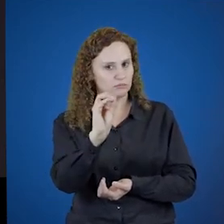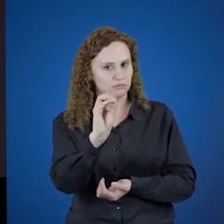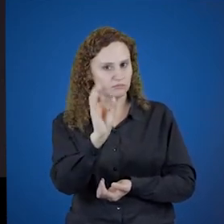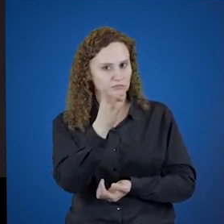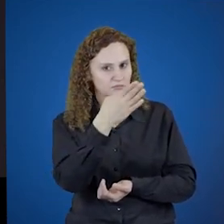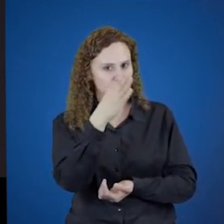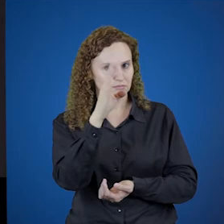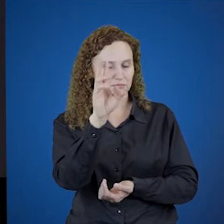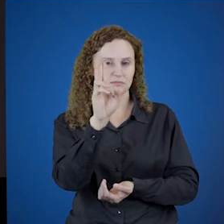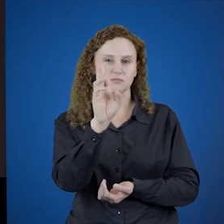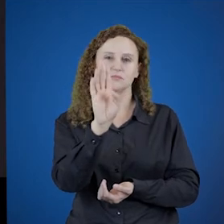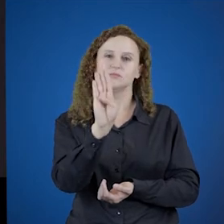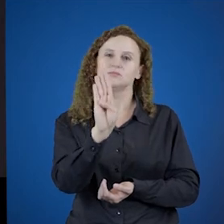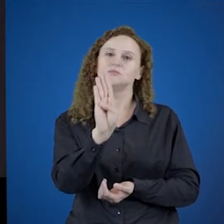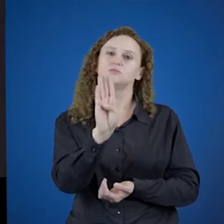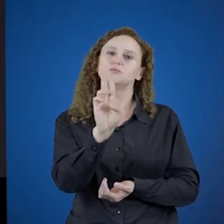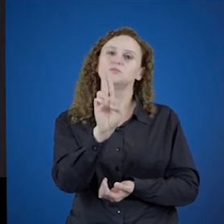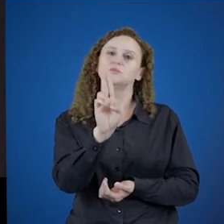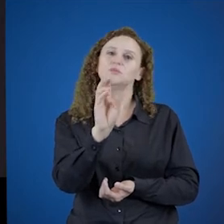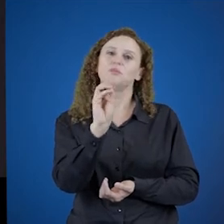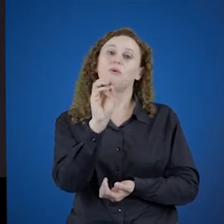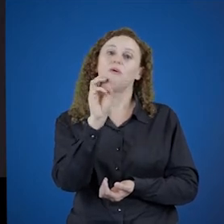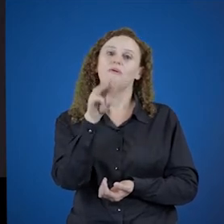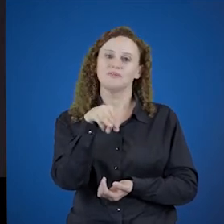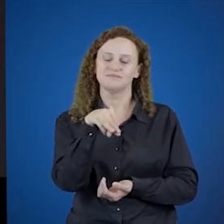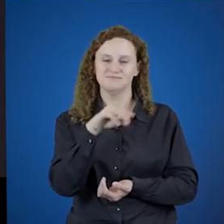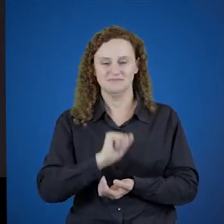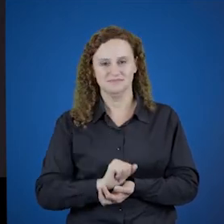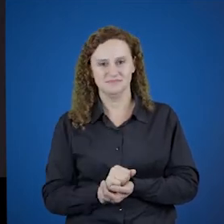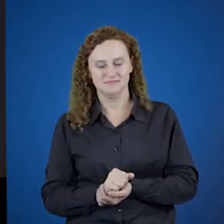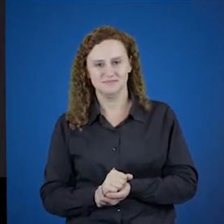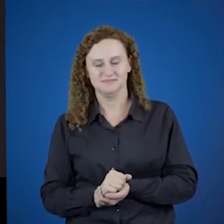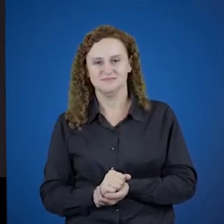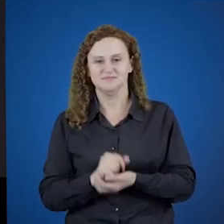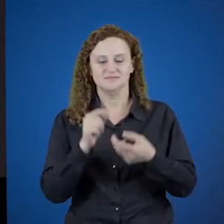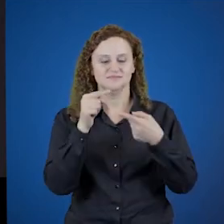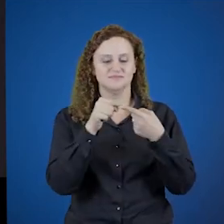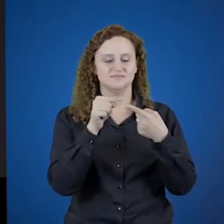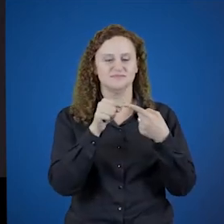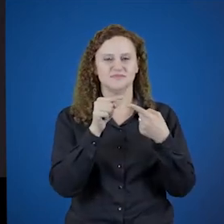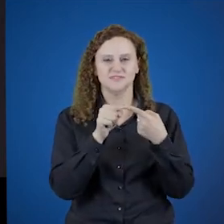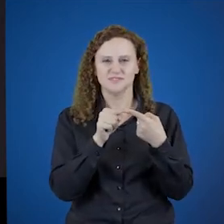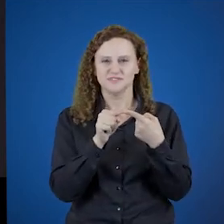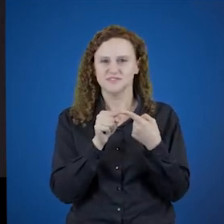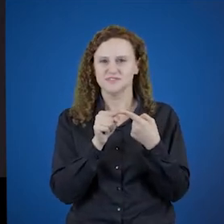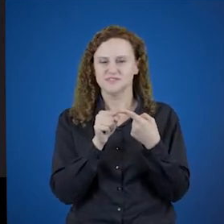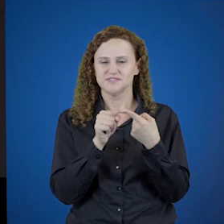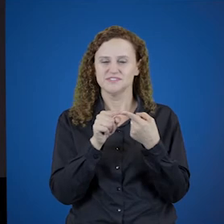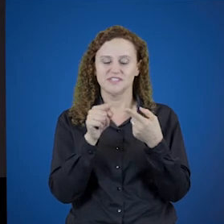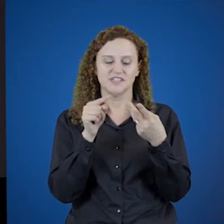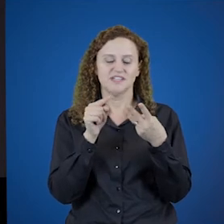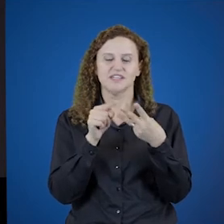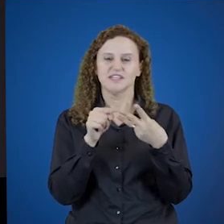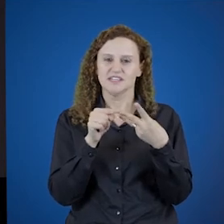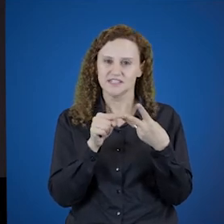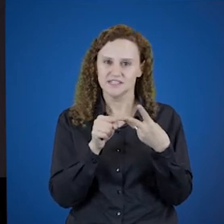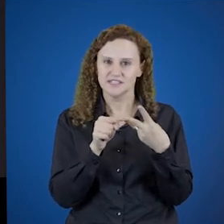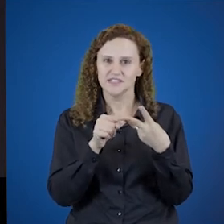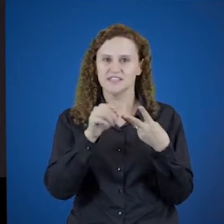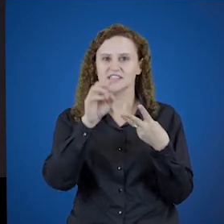e no gente ficaria Vini Boni no dativo ficaria se no